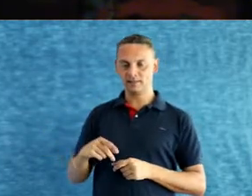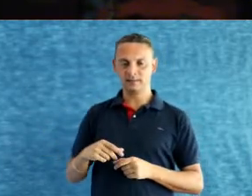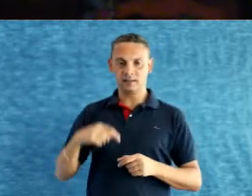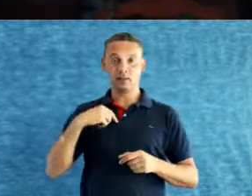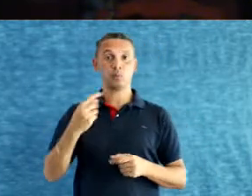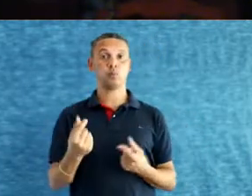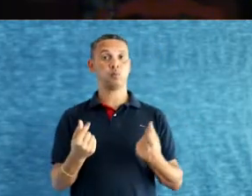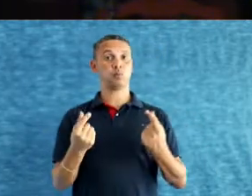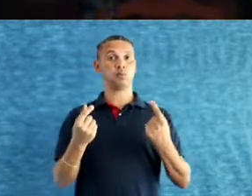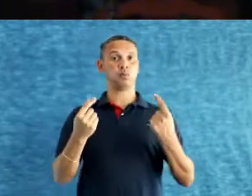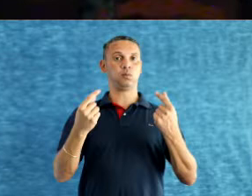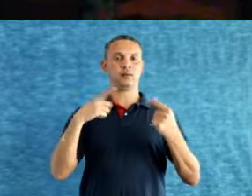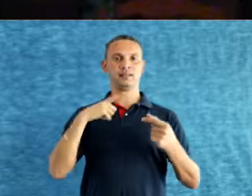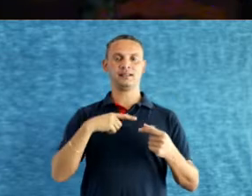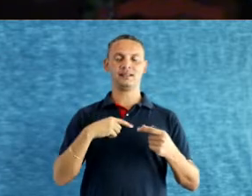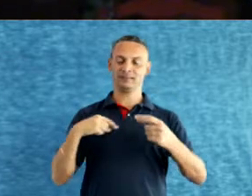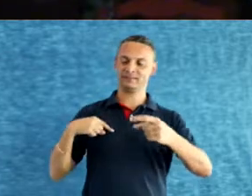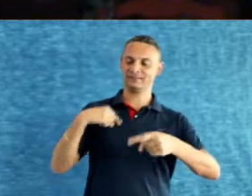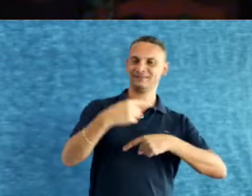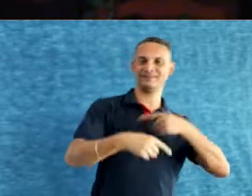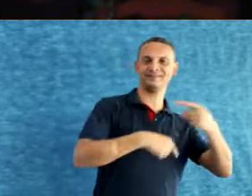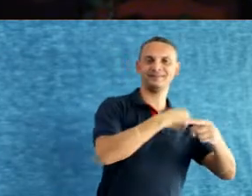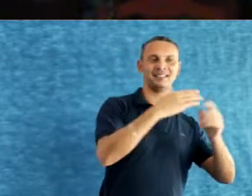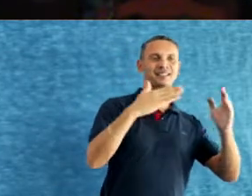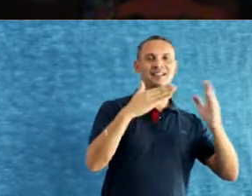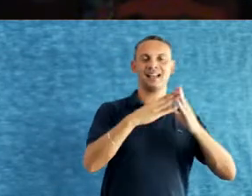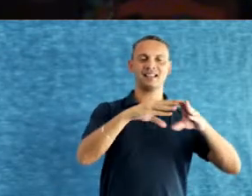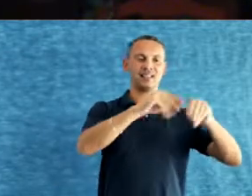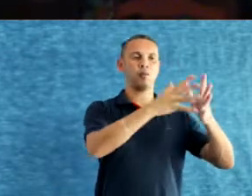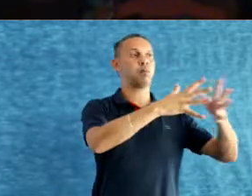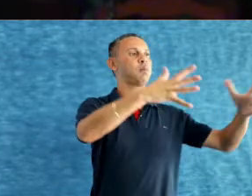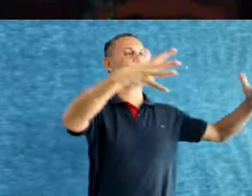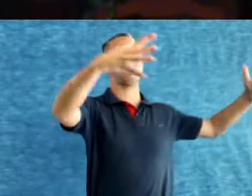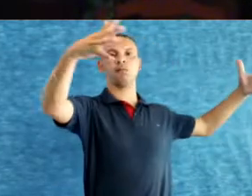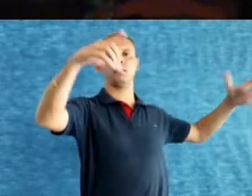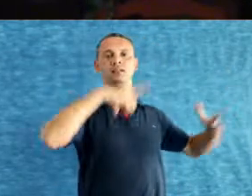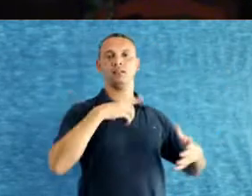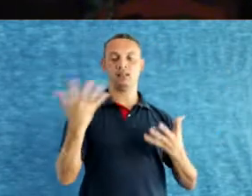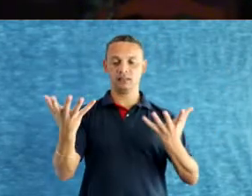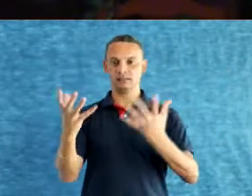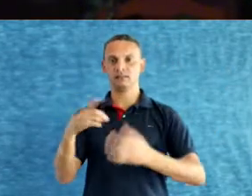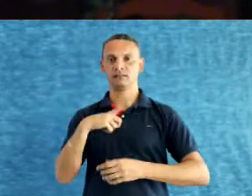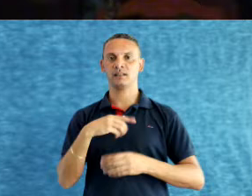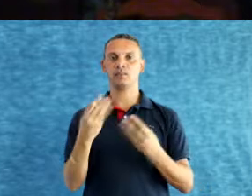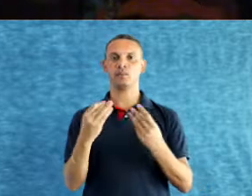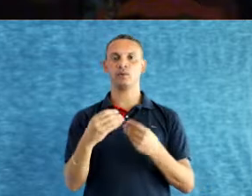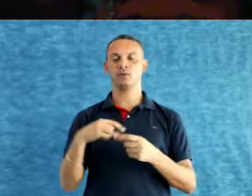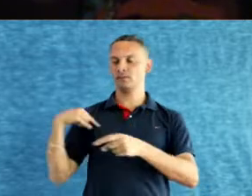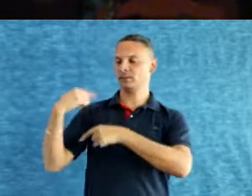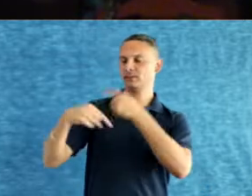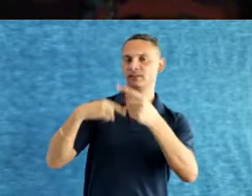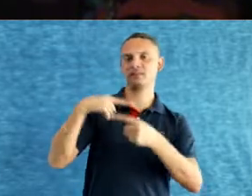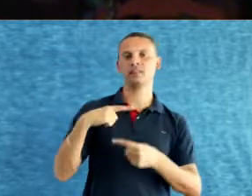Sim, sim. Então, eu descobri também que, quando ela vinha, às vezes, 2 vezes que ela veio da Europa, naqueles 30 anos que ela morou na Europa, que ela